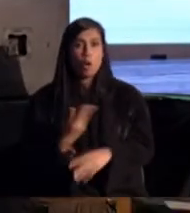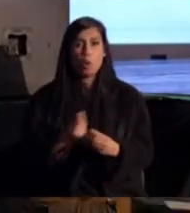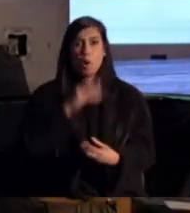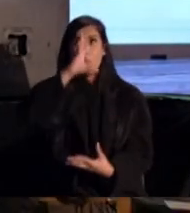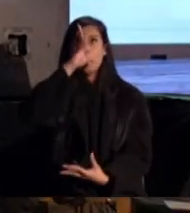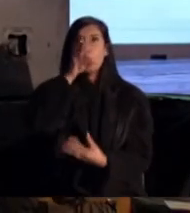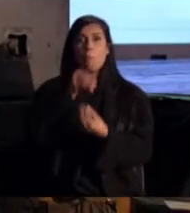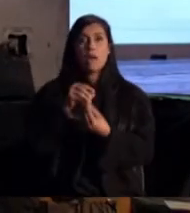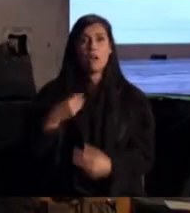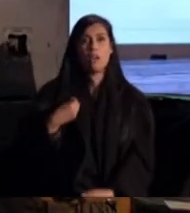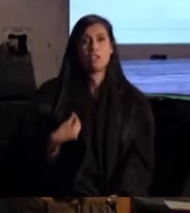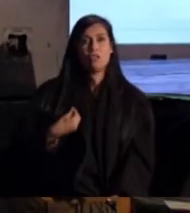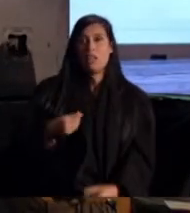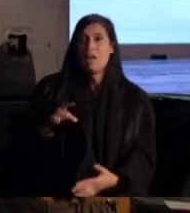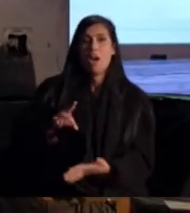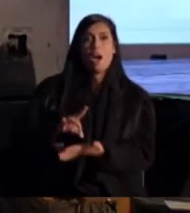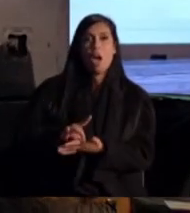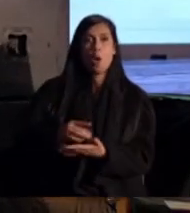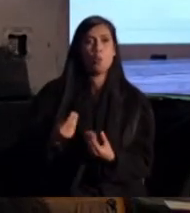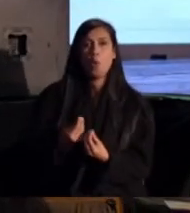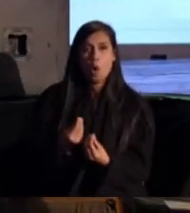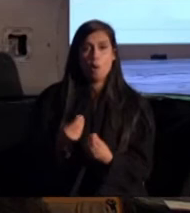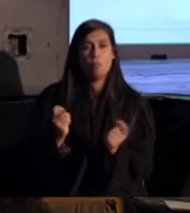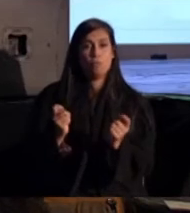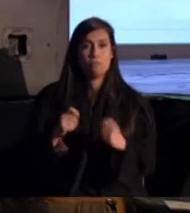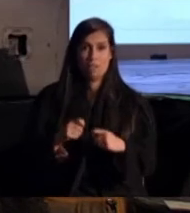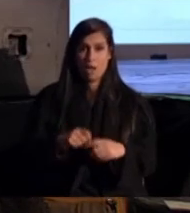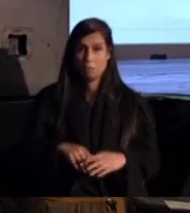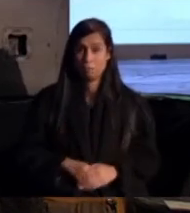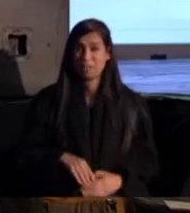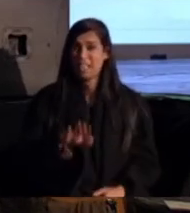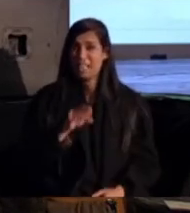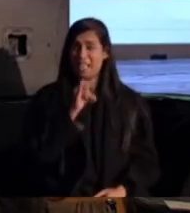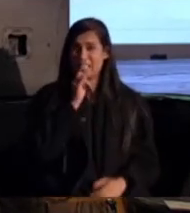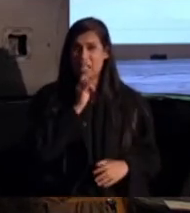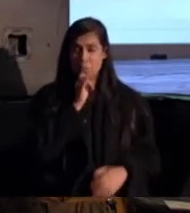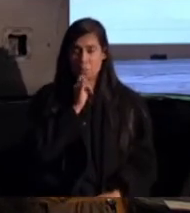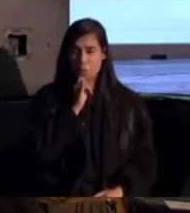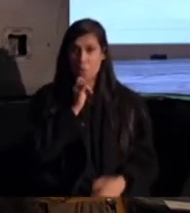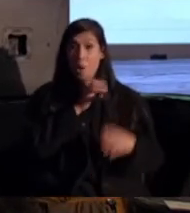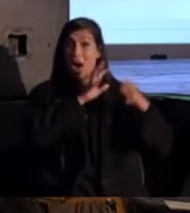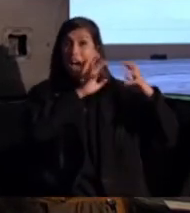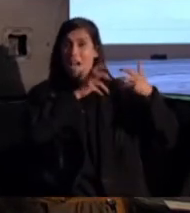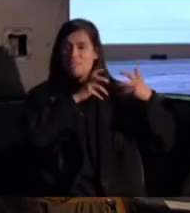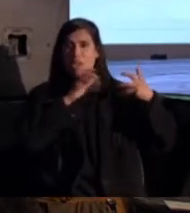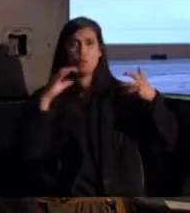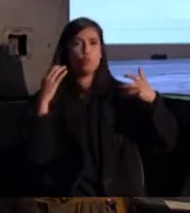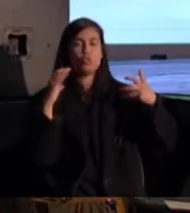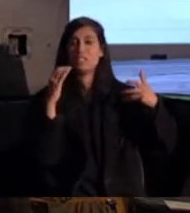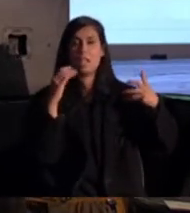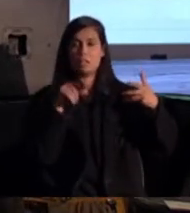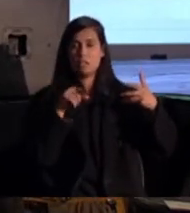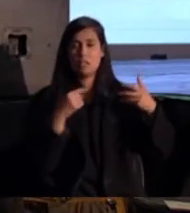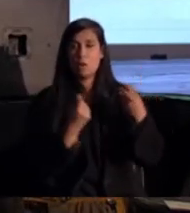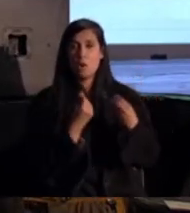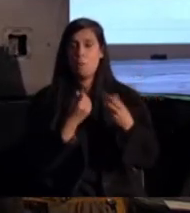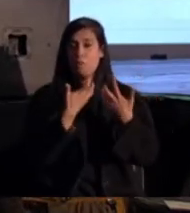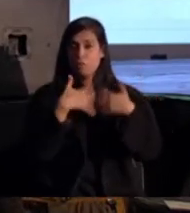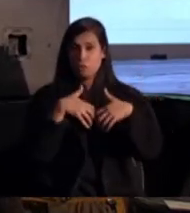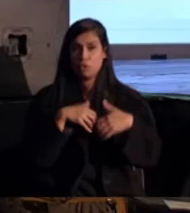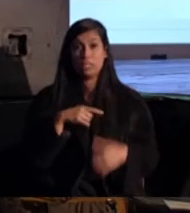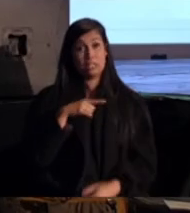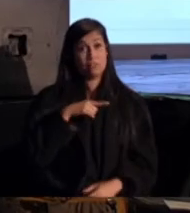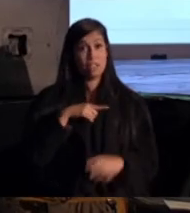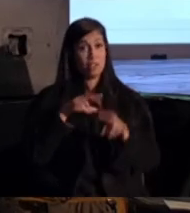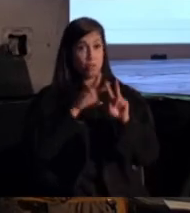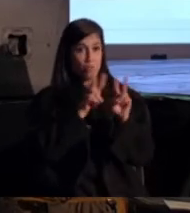compreendemos a realidade. E se a gente pensar com a neurociência, e aí eu penso aqui no Antônio Damasio, que escreveu O Erro de Descartes, que